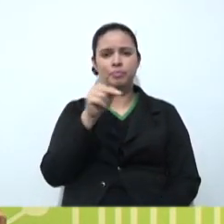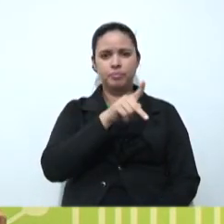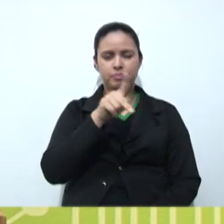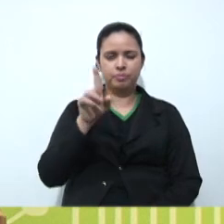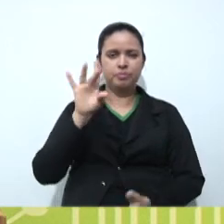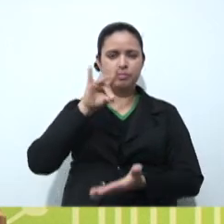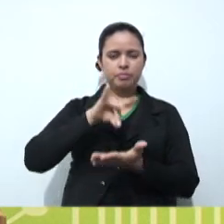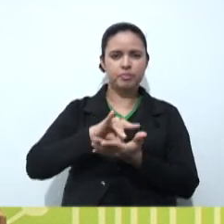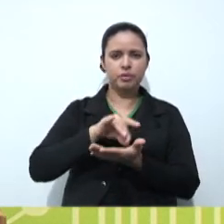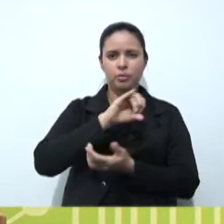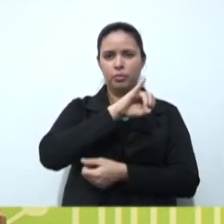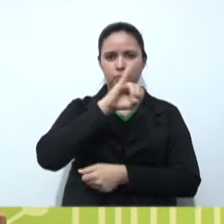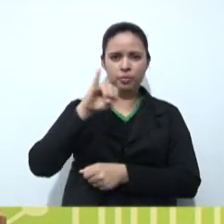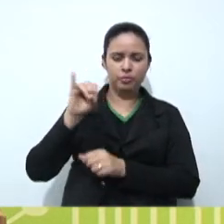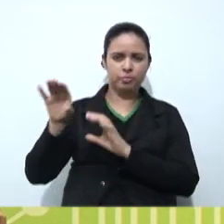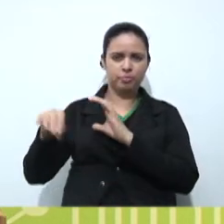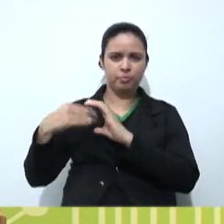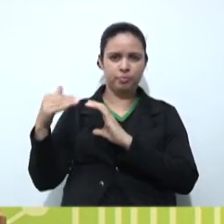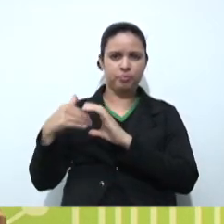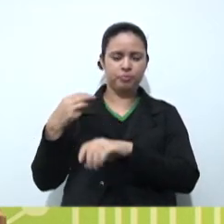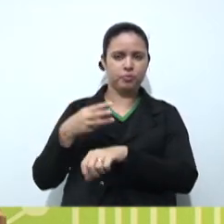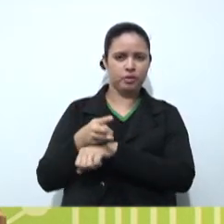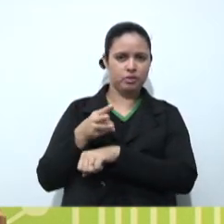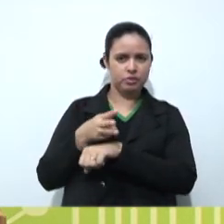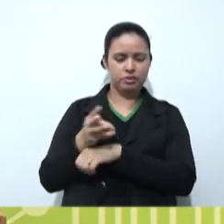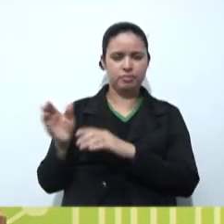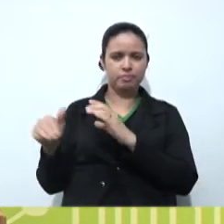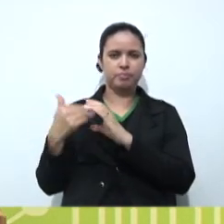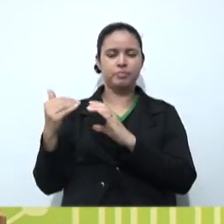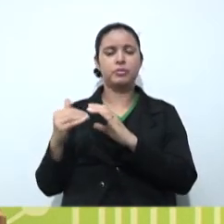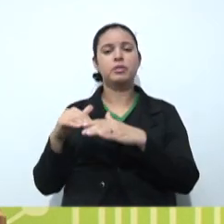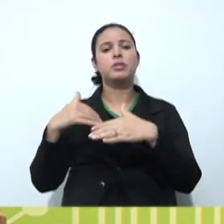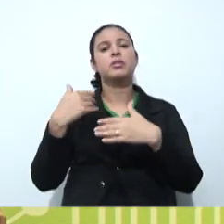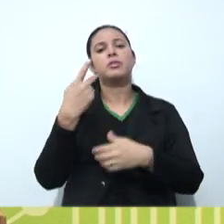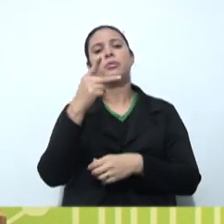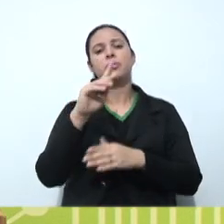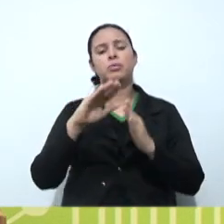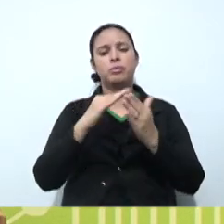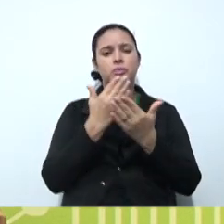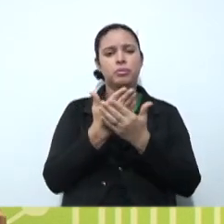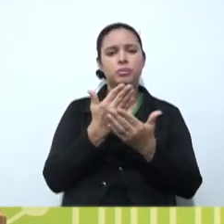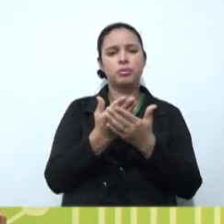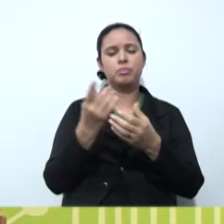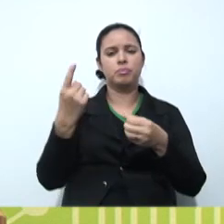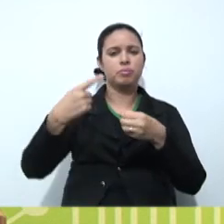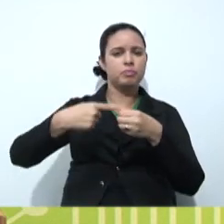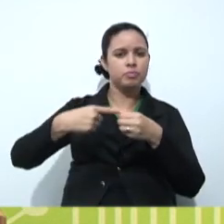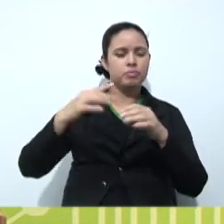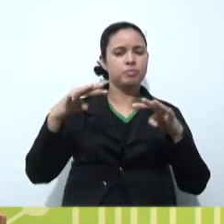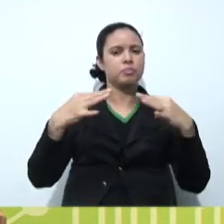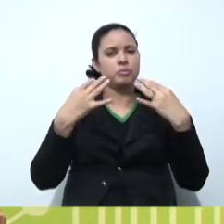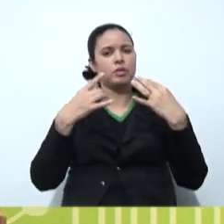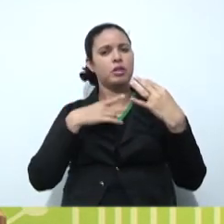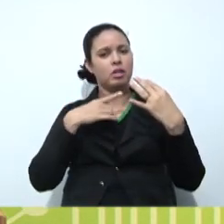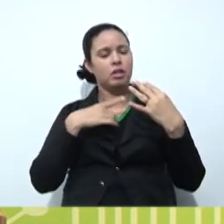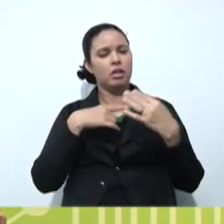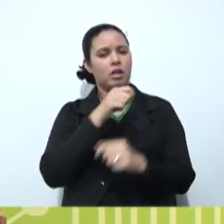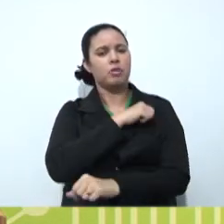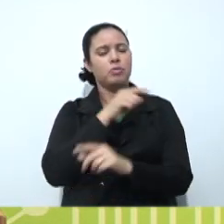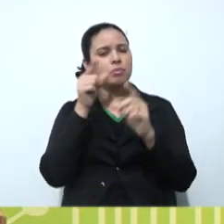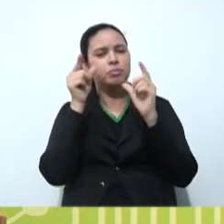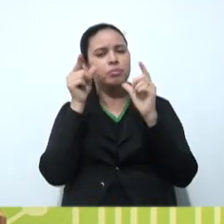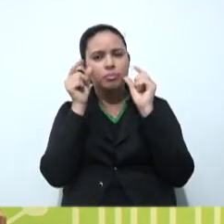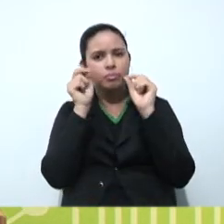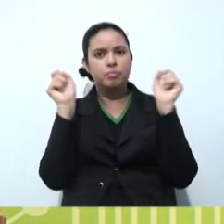presenciais, já dessem um alô aqui no chat, né? Manda aí qual é a escola, qual é o município, quem está ligado, quem não está. Se tem aluno dormindo, opa,